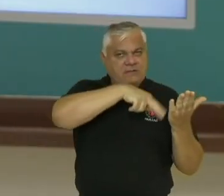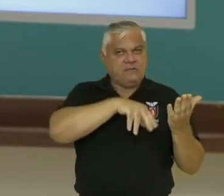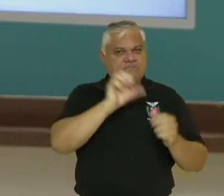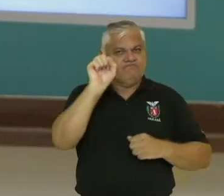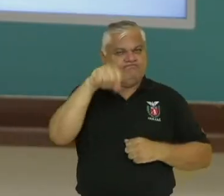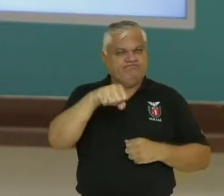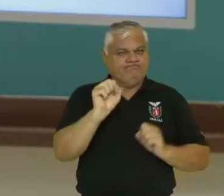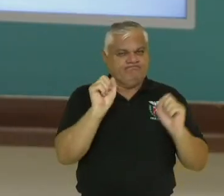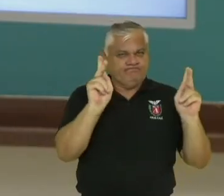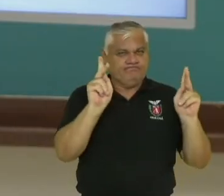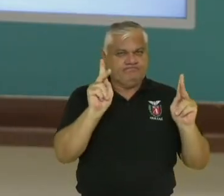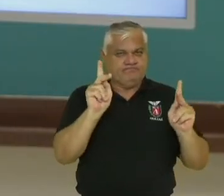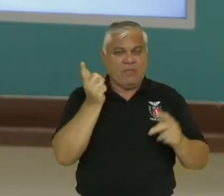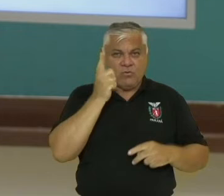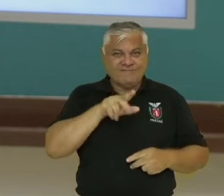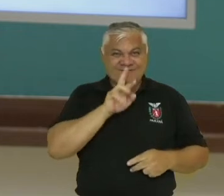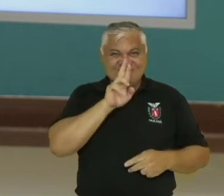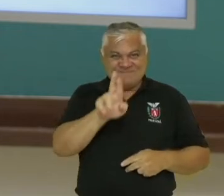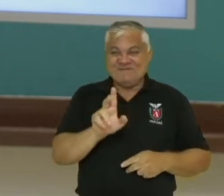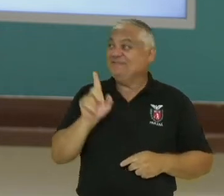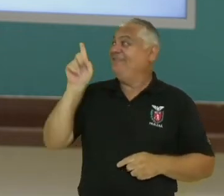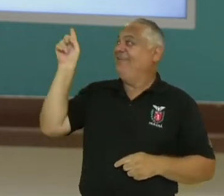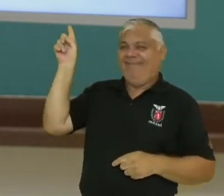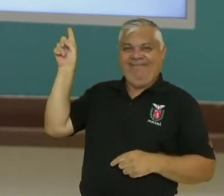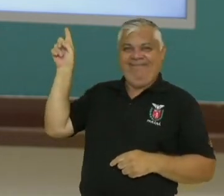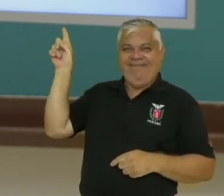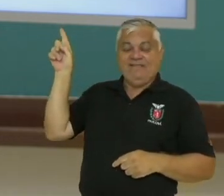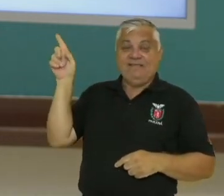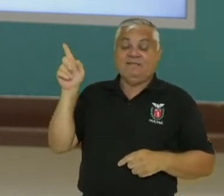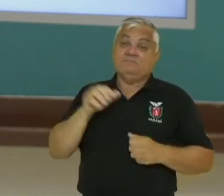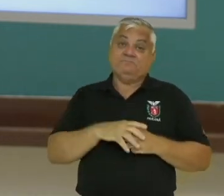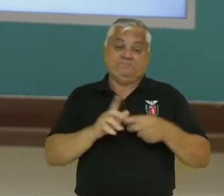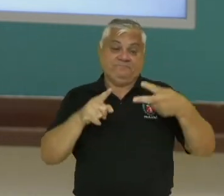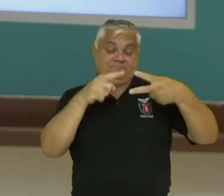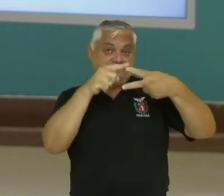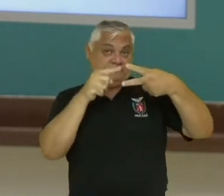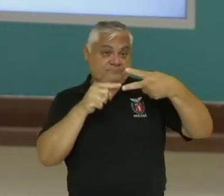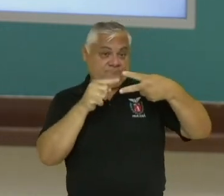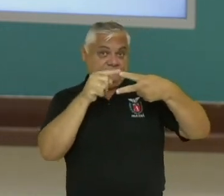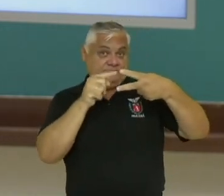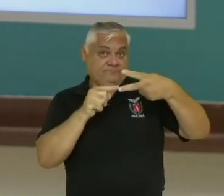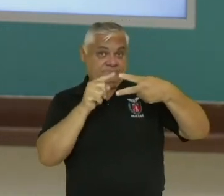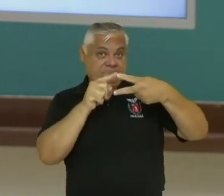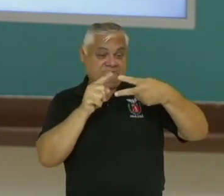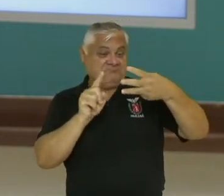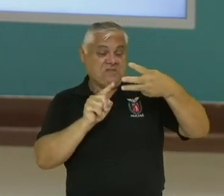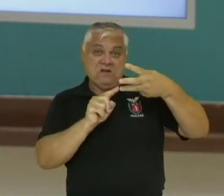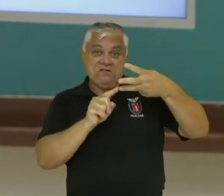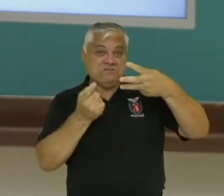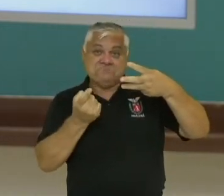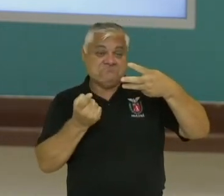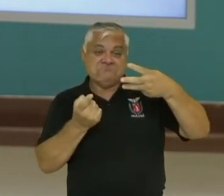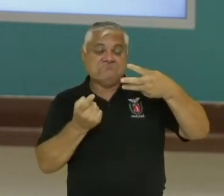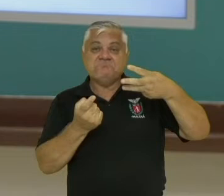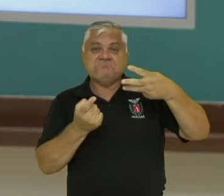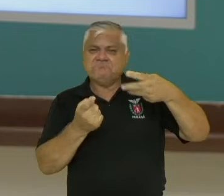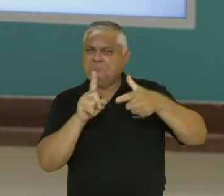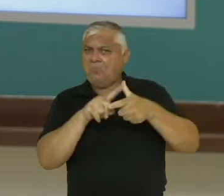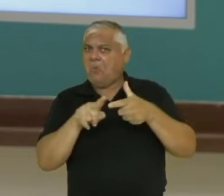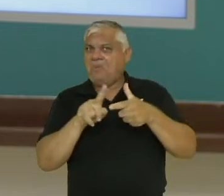sim. Será que você acertou? Se você citou 2, 3 funções, não tem